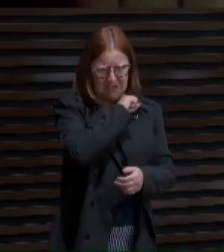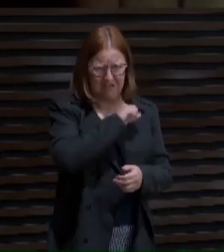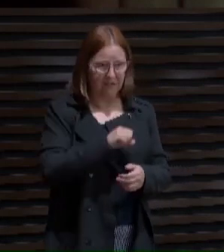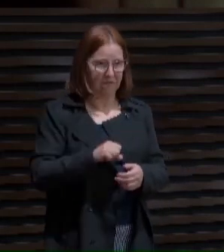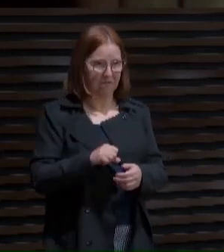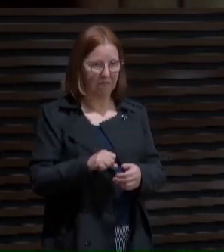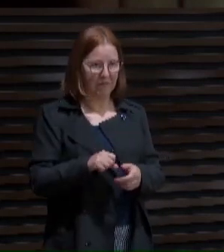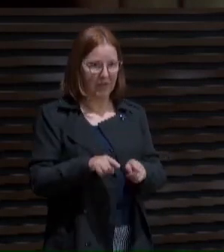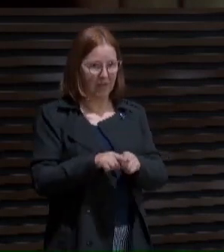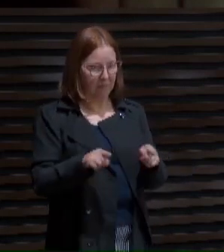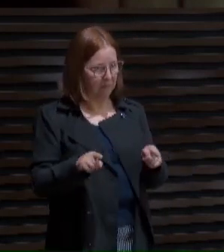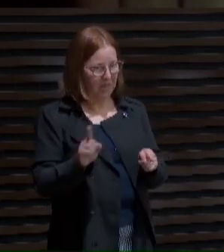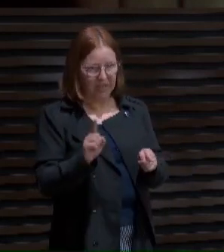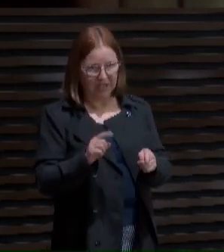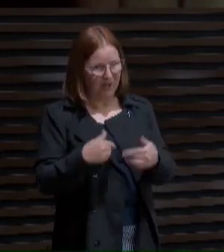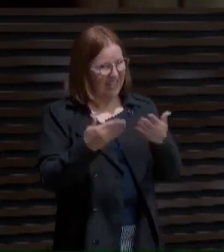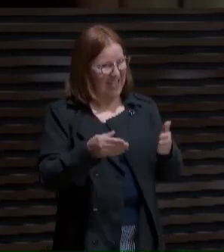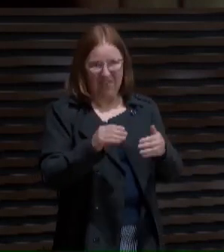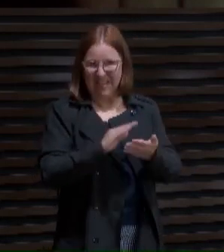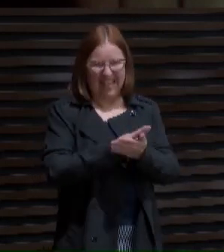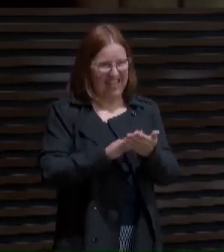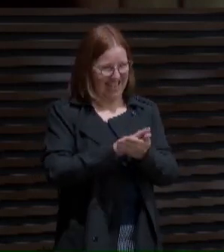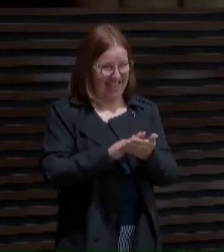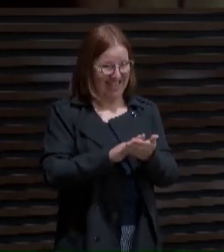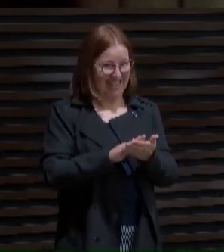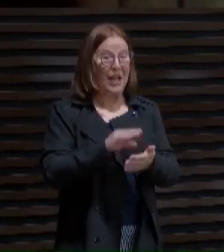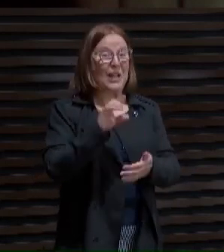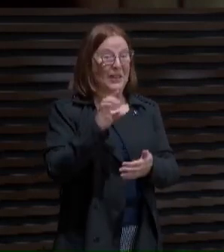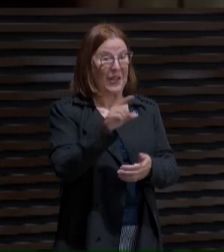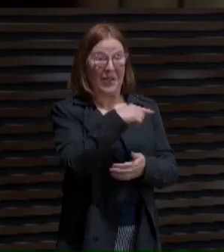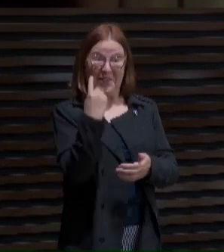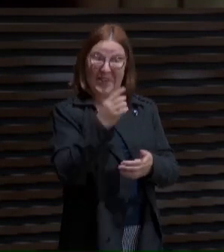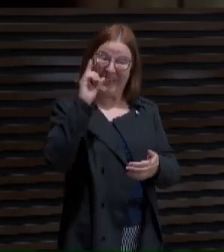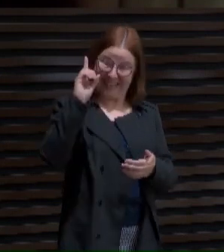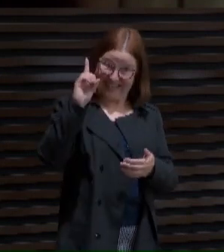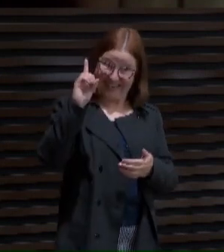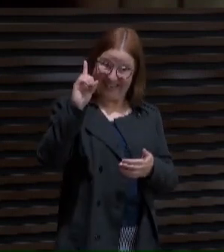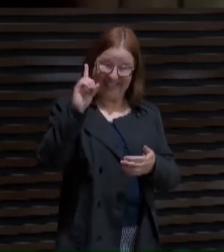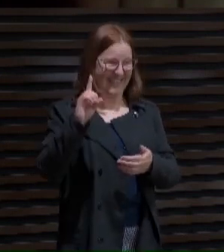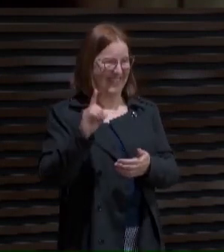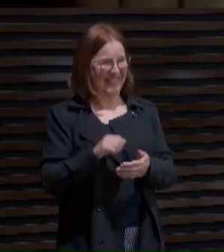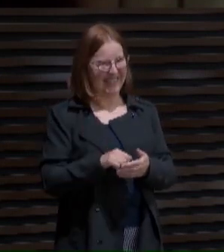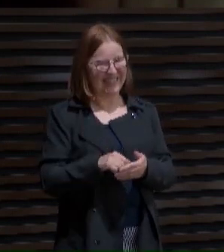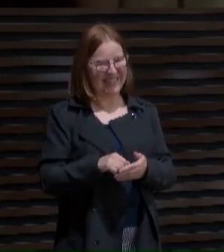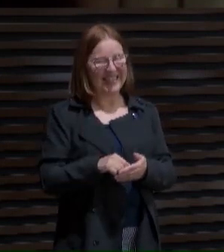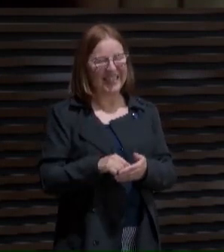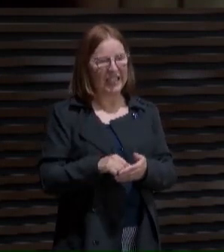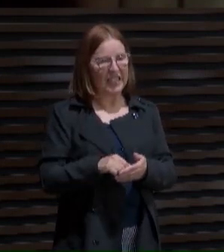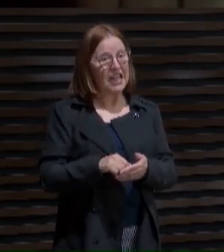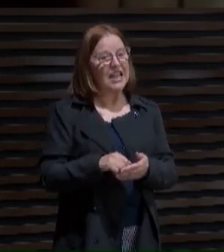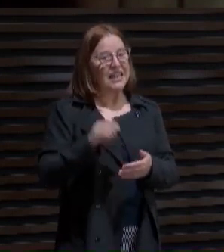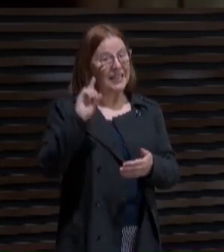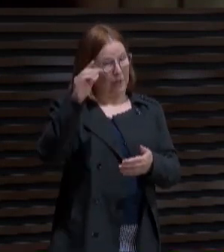nunca fizeram absolutamente nada. É só o nosso Deus que pode fazer isso. Ele exige, sabe que você não pode